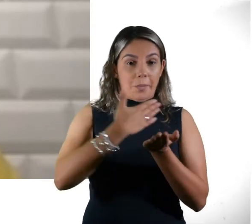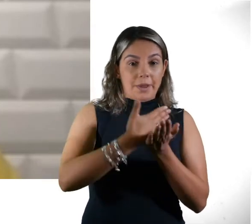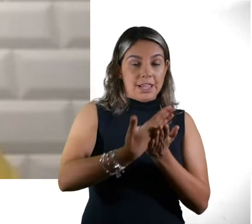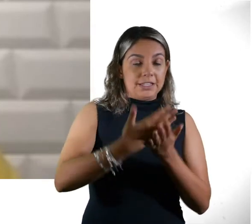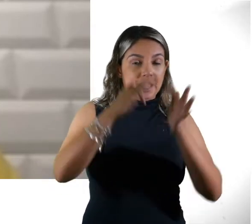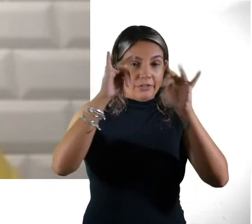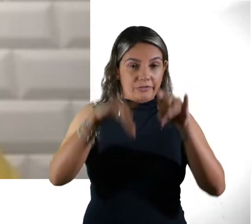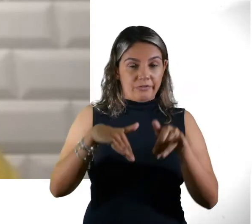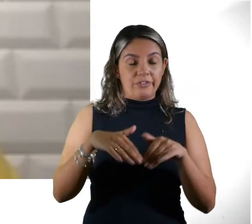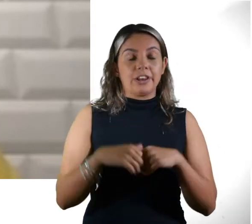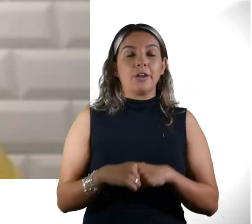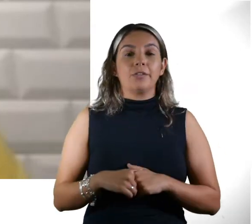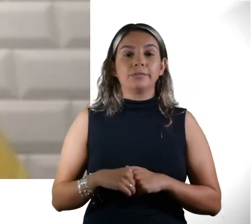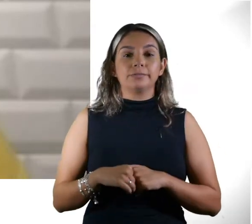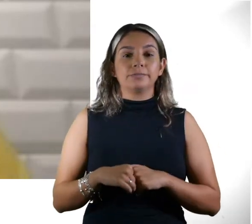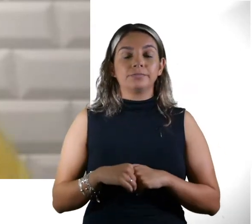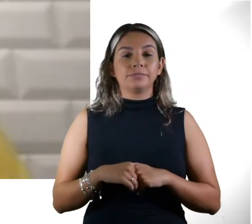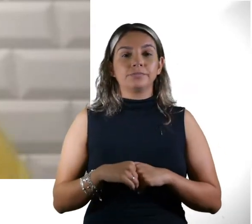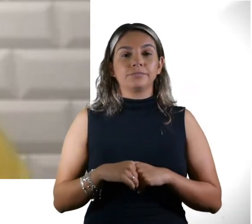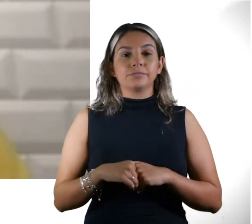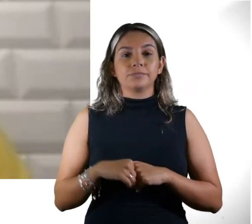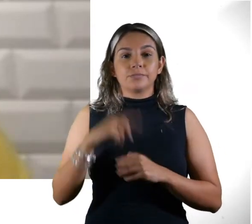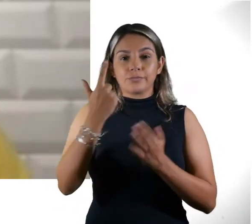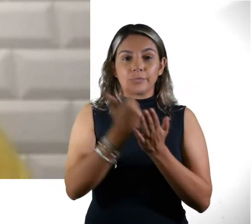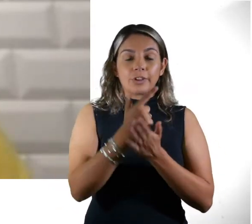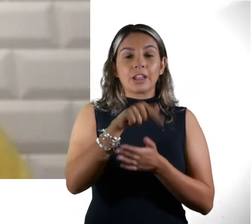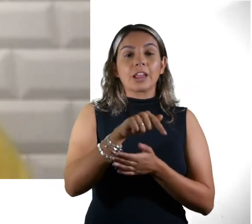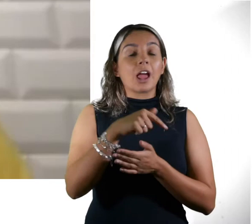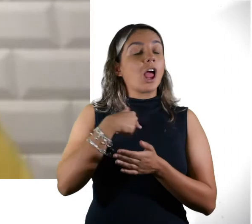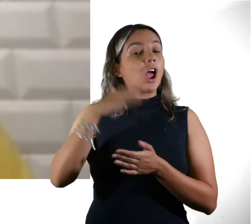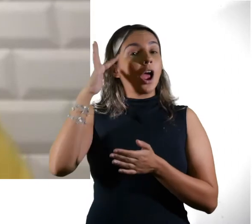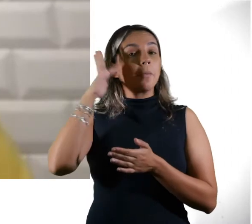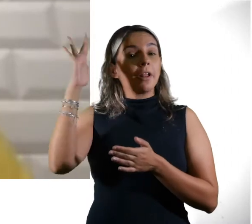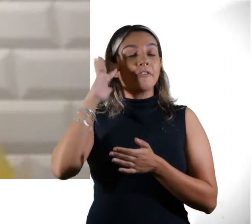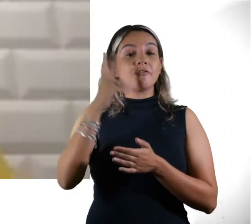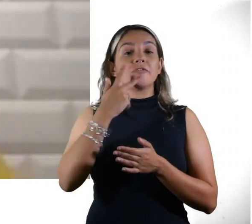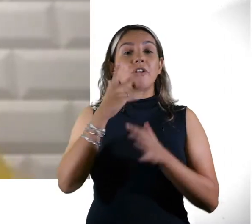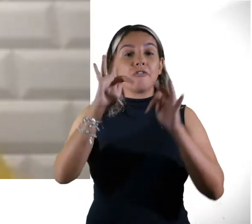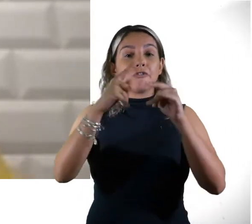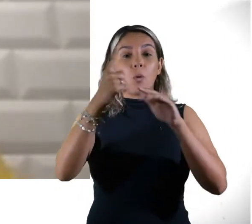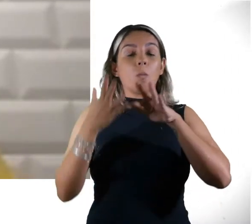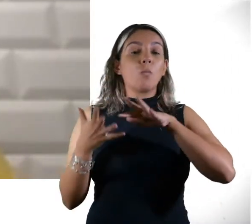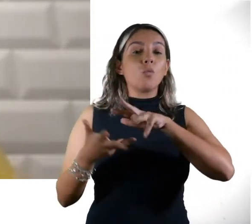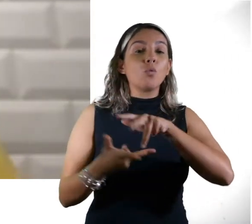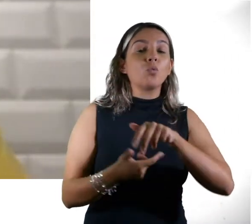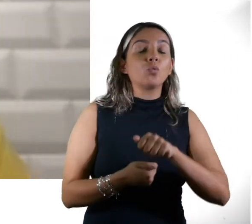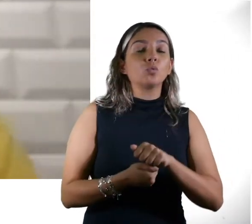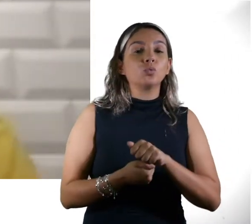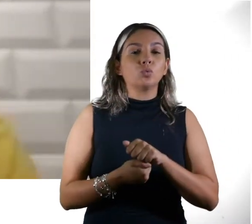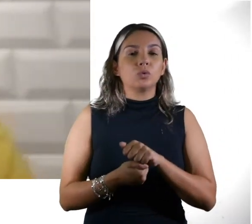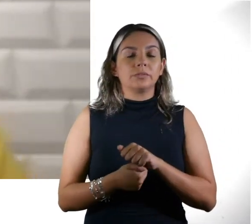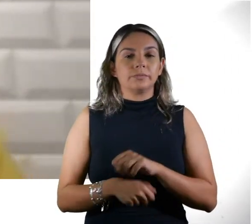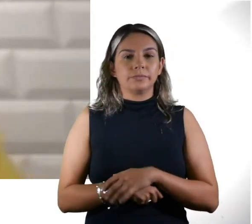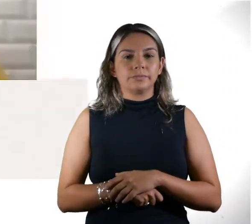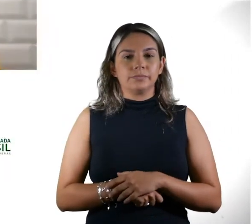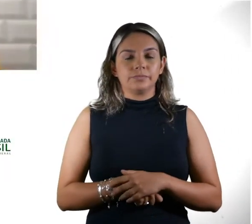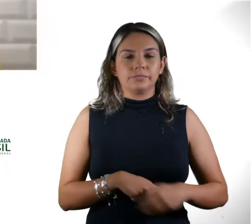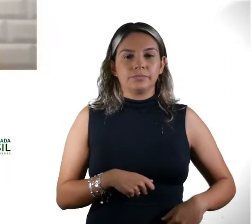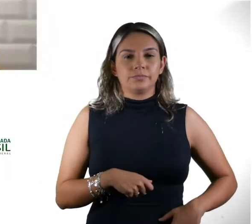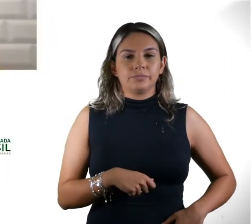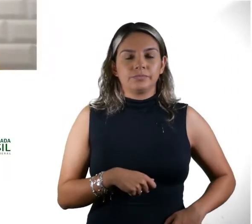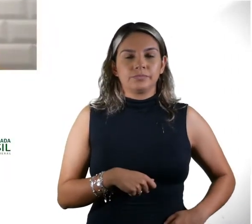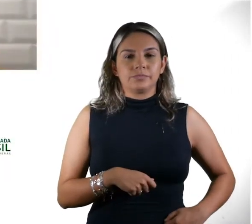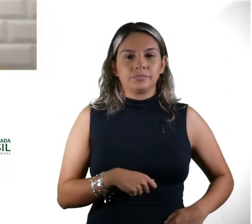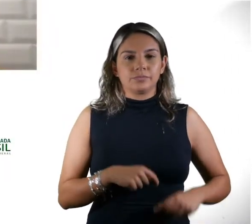2019, mas para mim era um livro sobre o fim de um mundo, não é? Eu lembro. Como é que foi o título do Fim do Mundo? Um dos